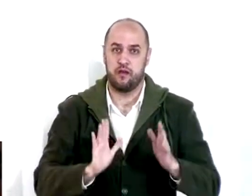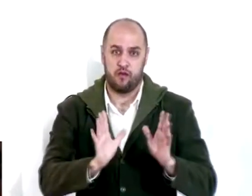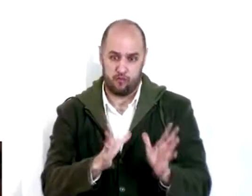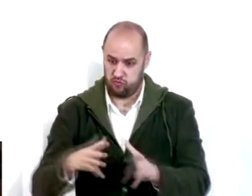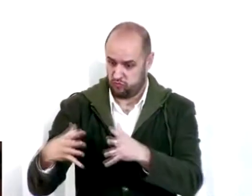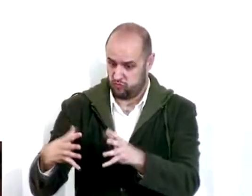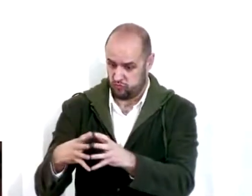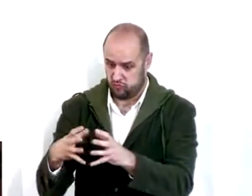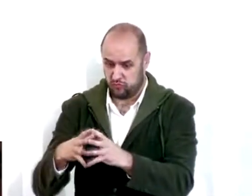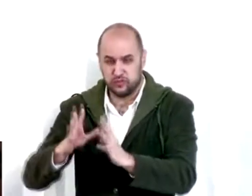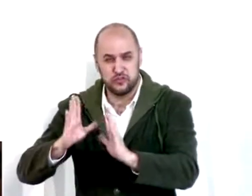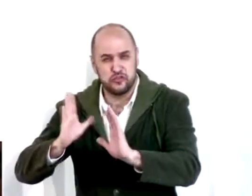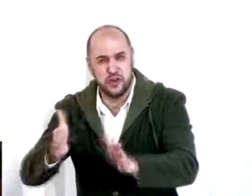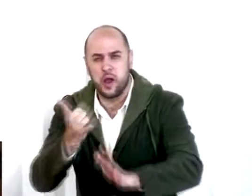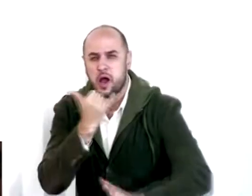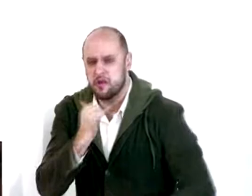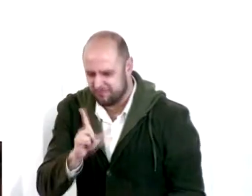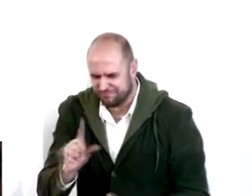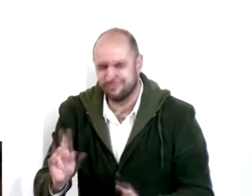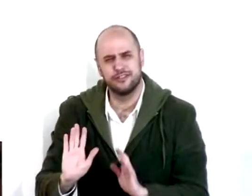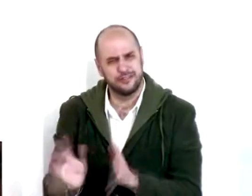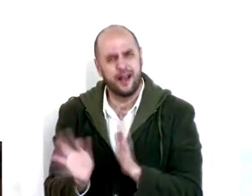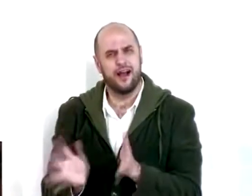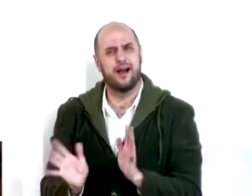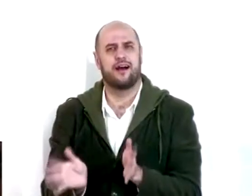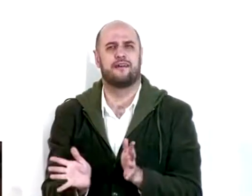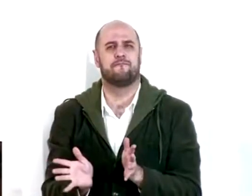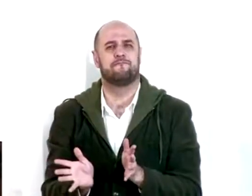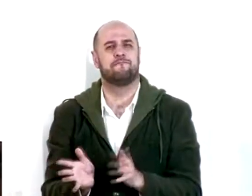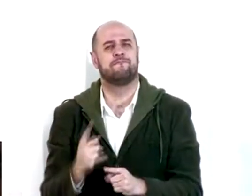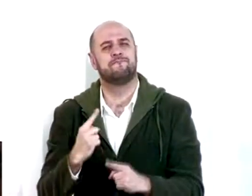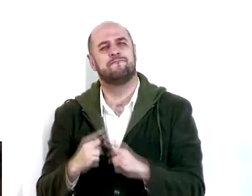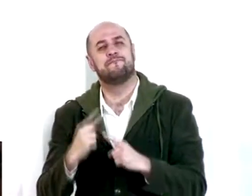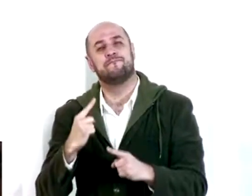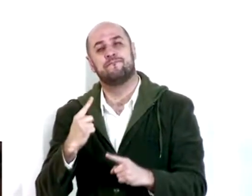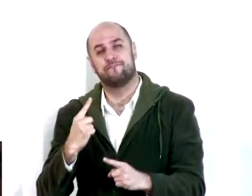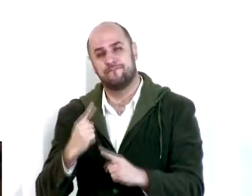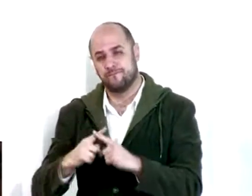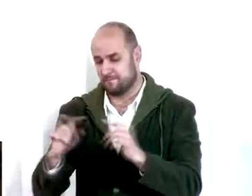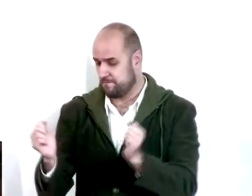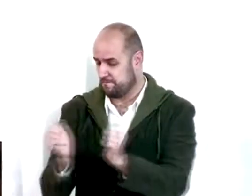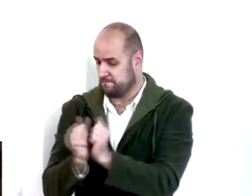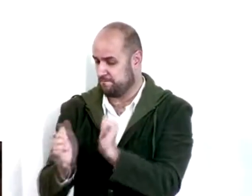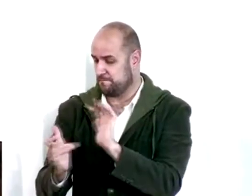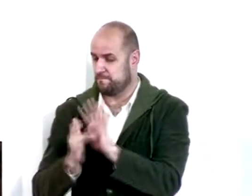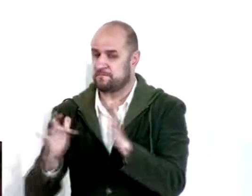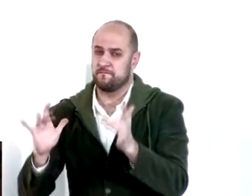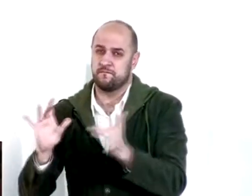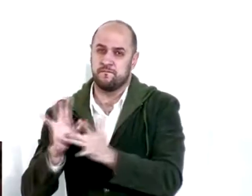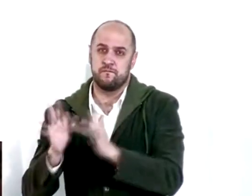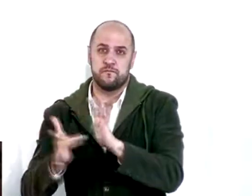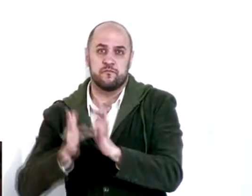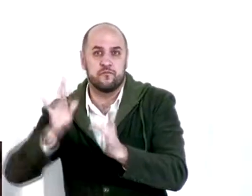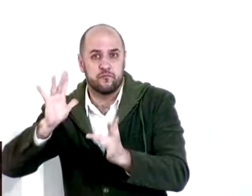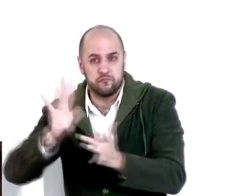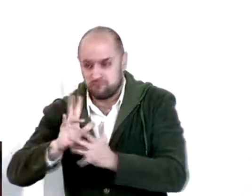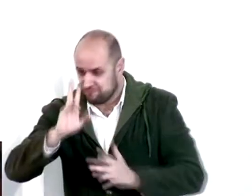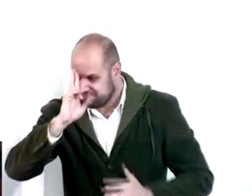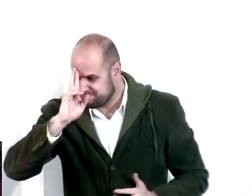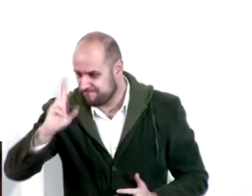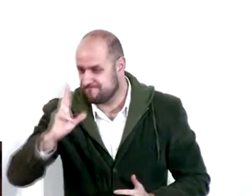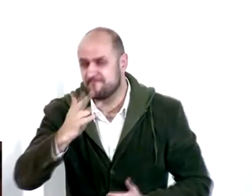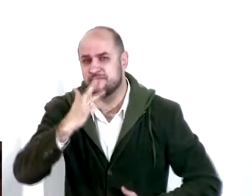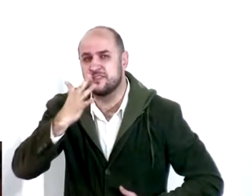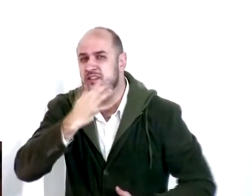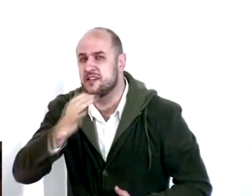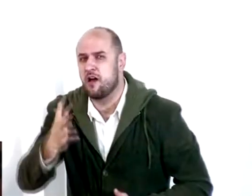absolvidos, foram livres, por causa que eles estão em Cristo Jesus. Cristo é o seu Senhor e